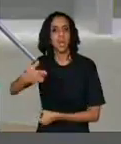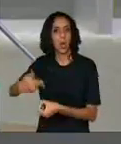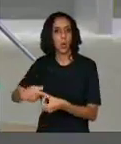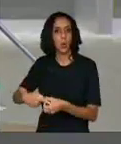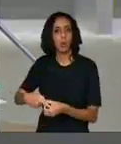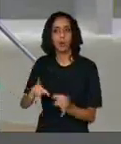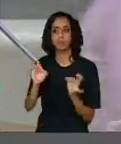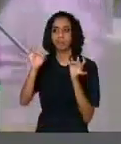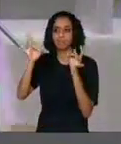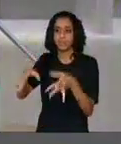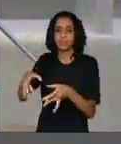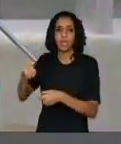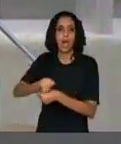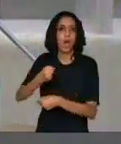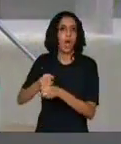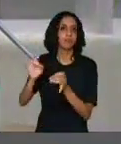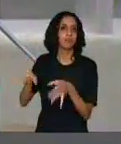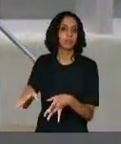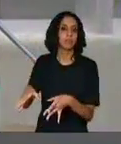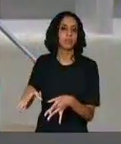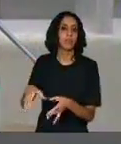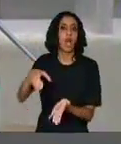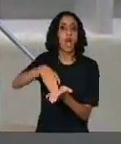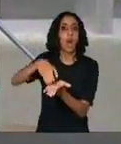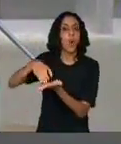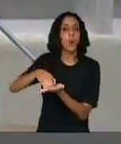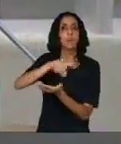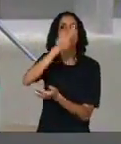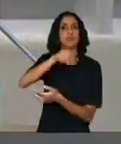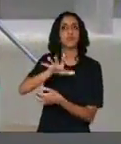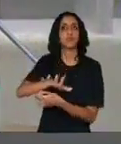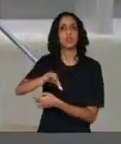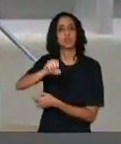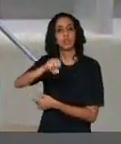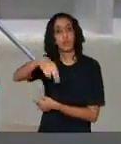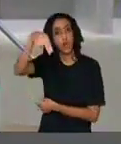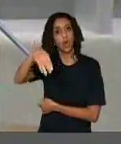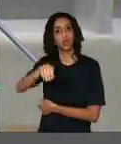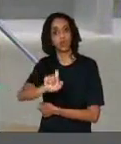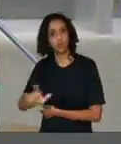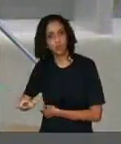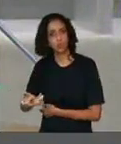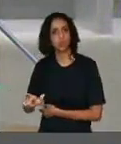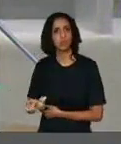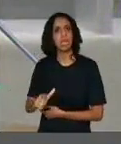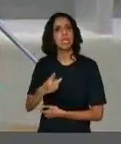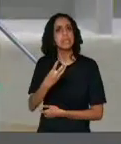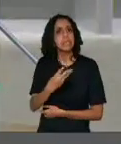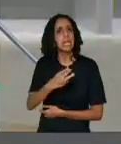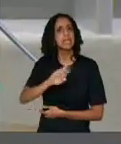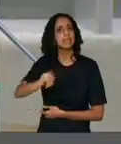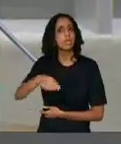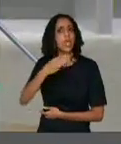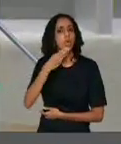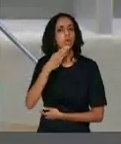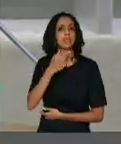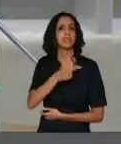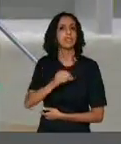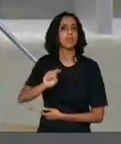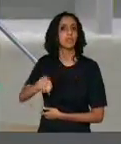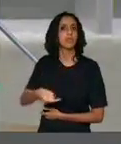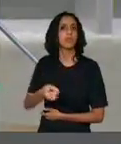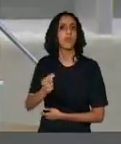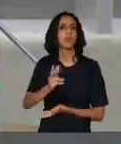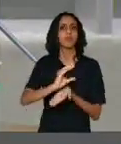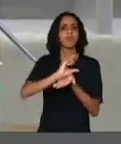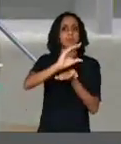construção. As UPAs da Zona Sul e da Zona Norte receberam investimentos de 3 milhões e 700